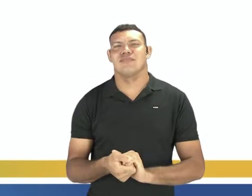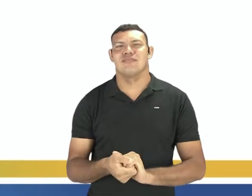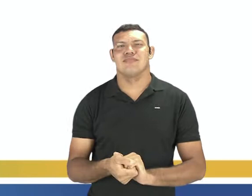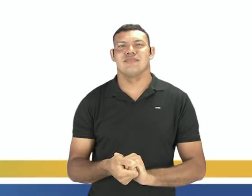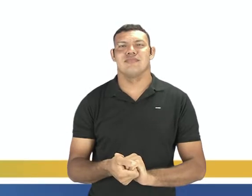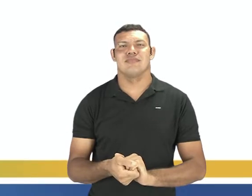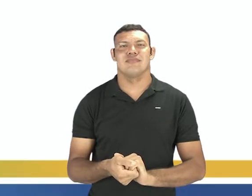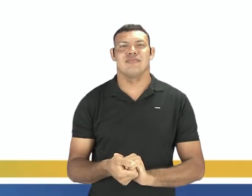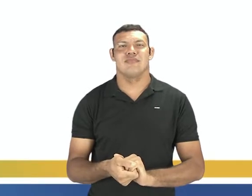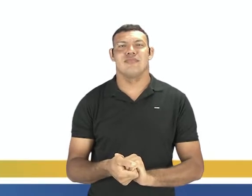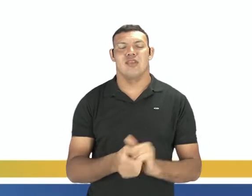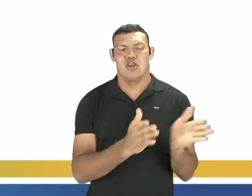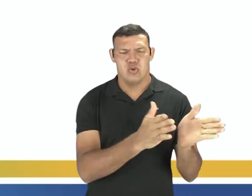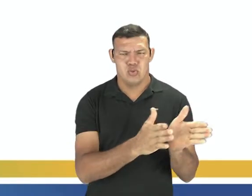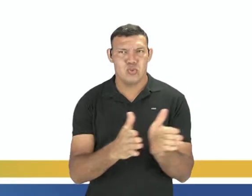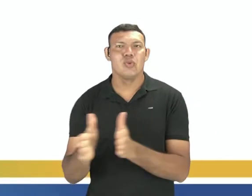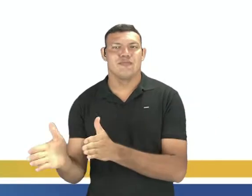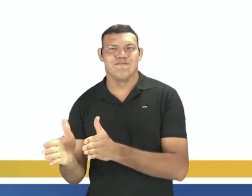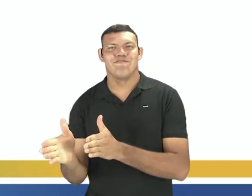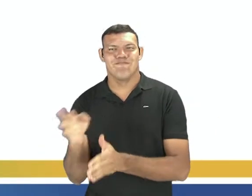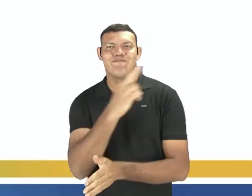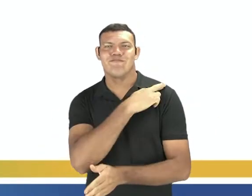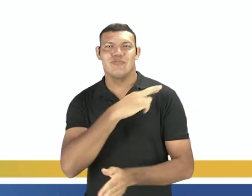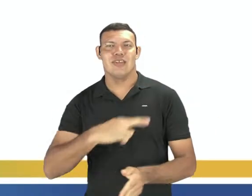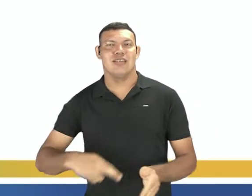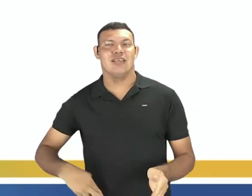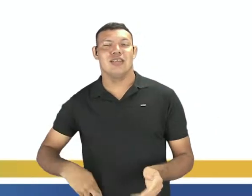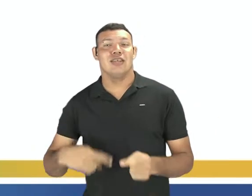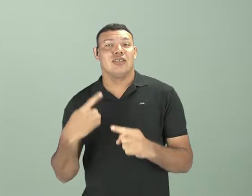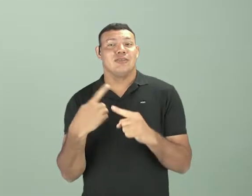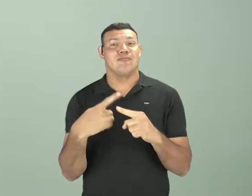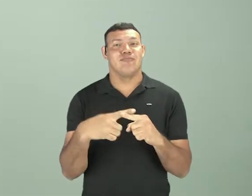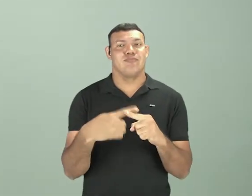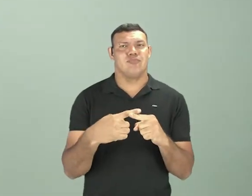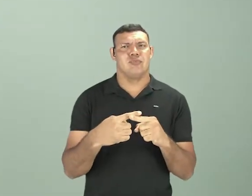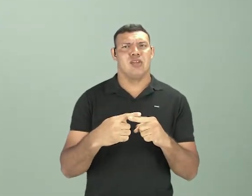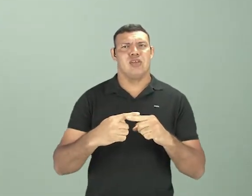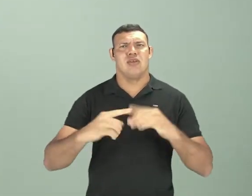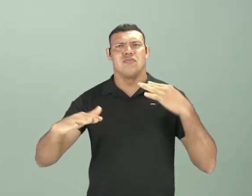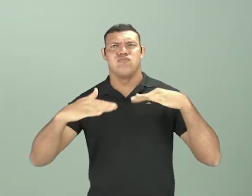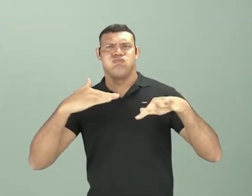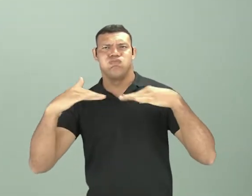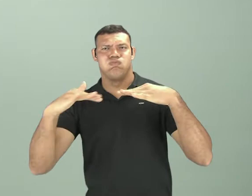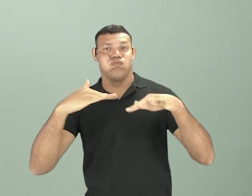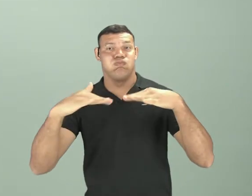então, a esse processo da República, né? Porque foi um movimento